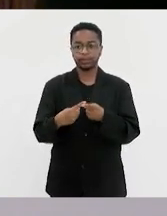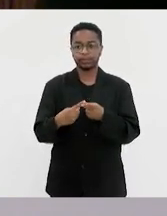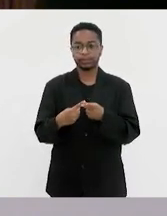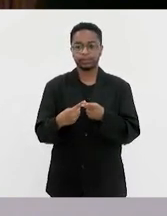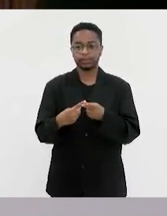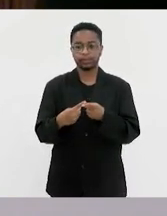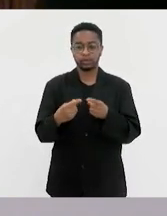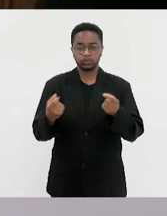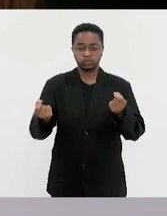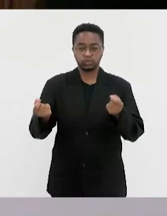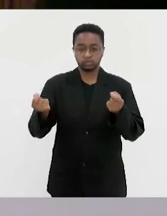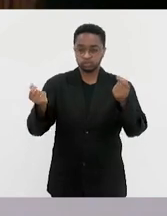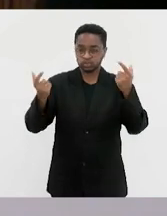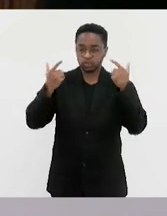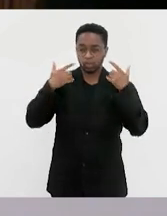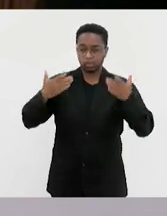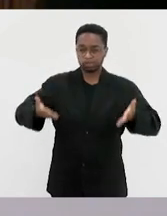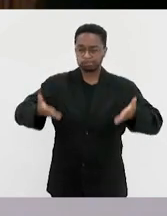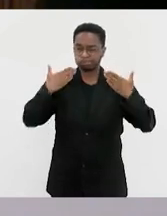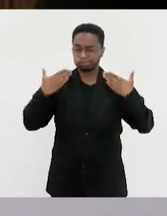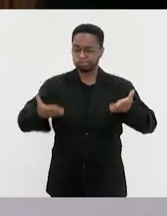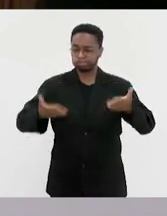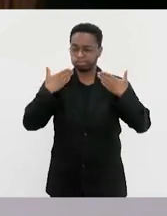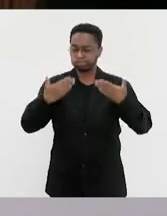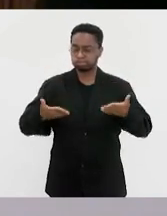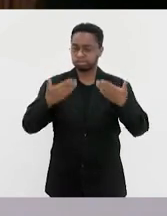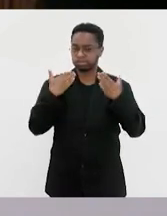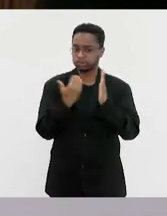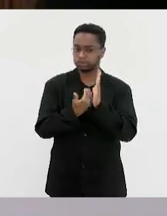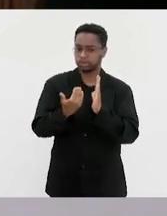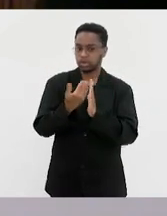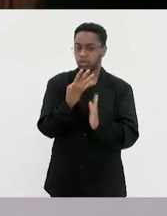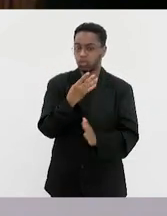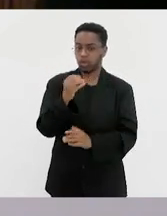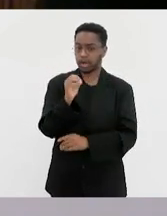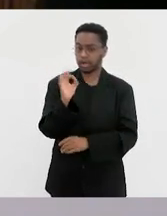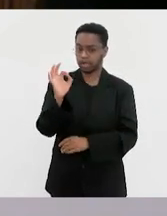um sol de 40 graus, né?